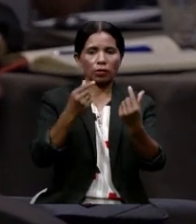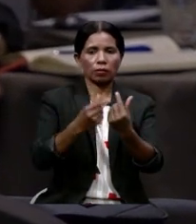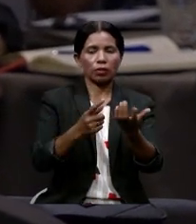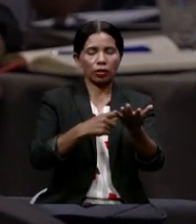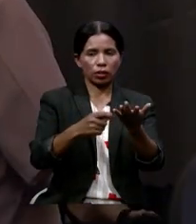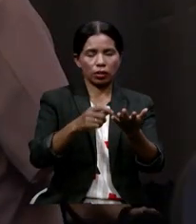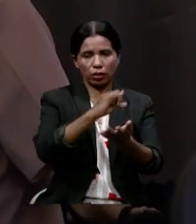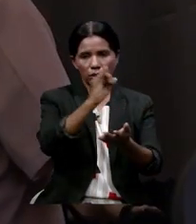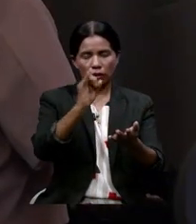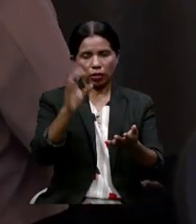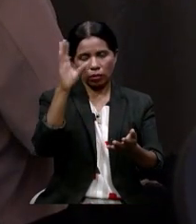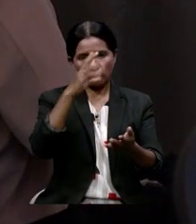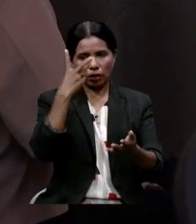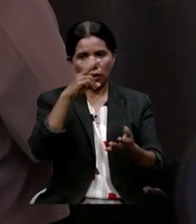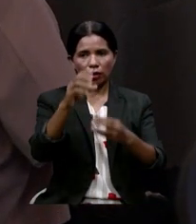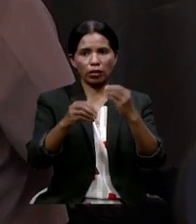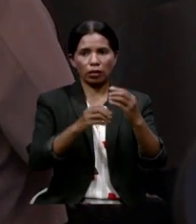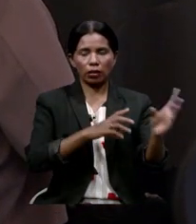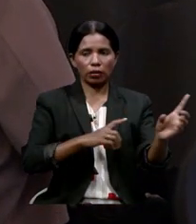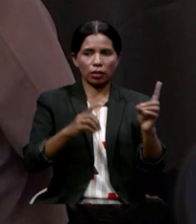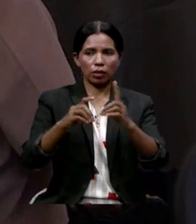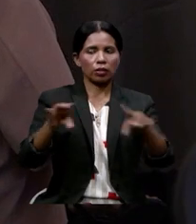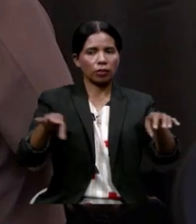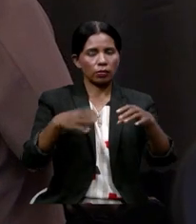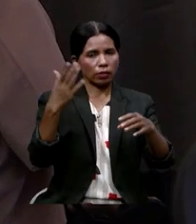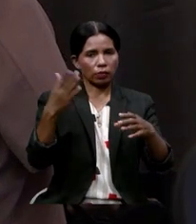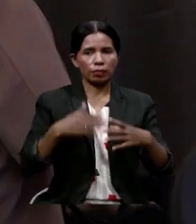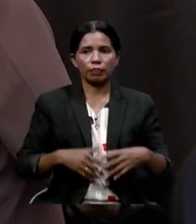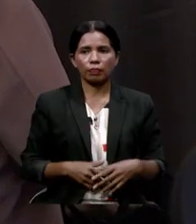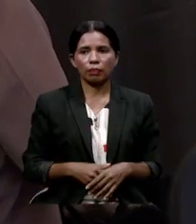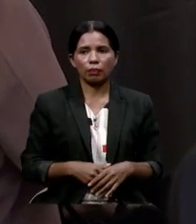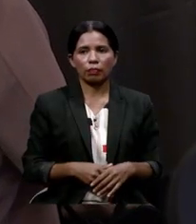identifica o dibuca solução antes implementa sistema referente. Equipa cobertura, GMN.